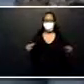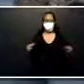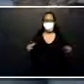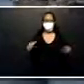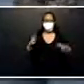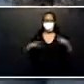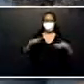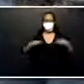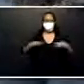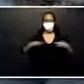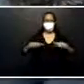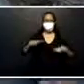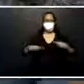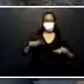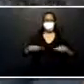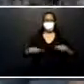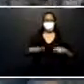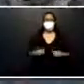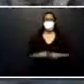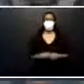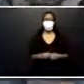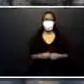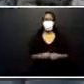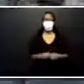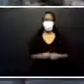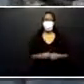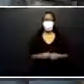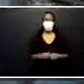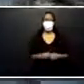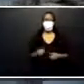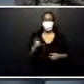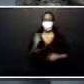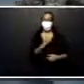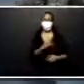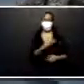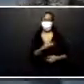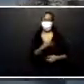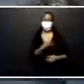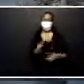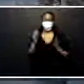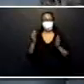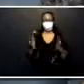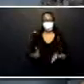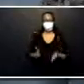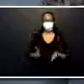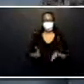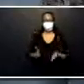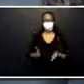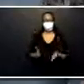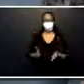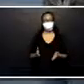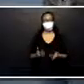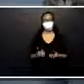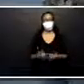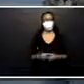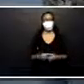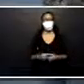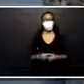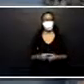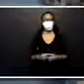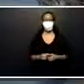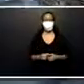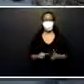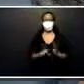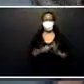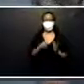E muito atual nesse contexto, né, em que nós estamos vivendo hoje. Primeiro